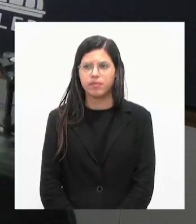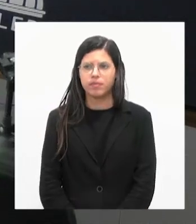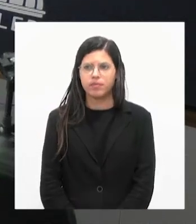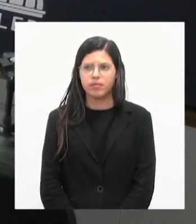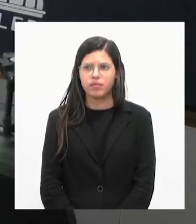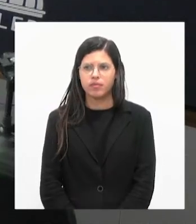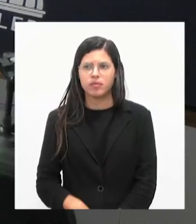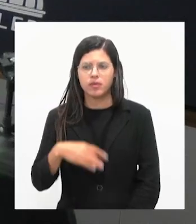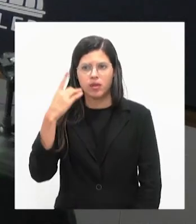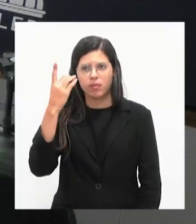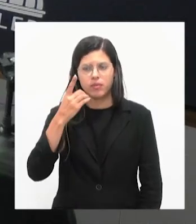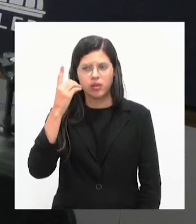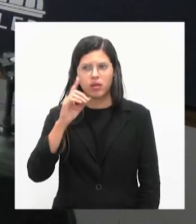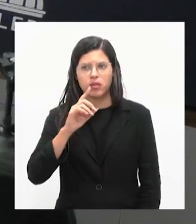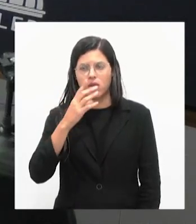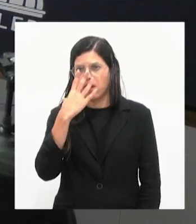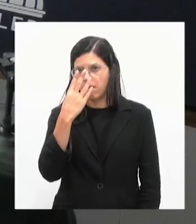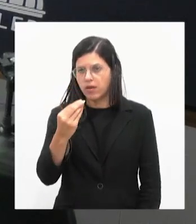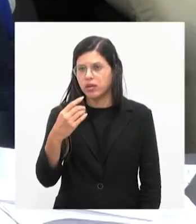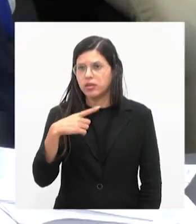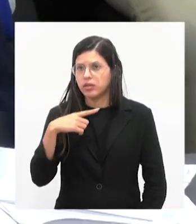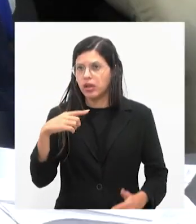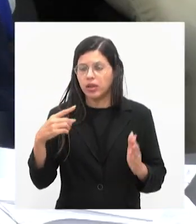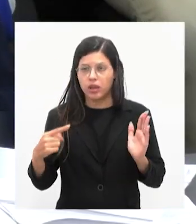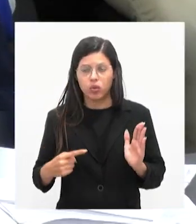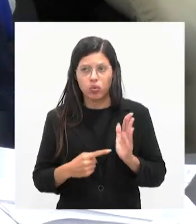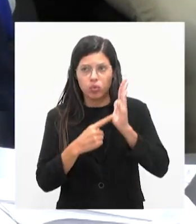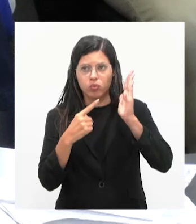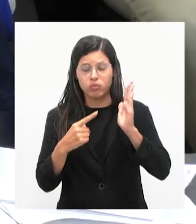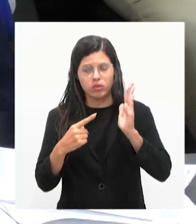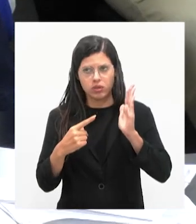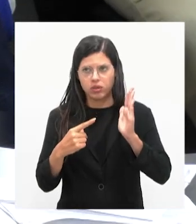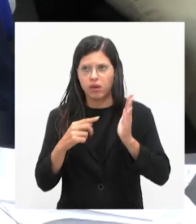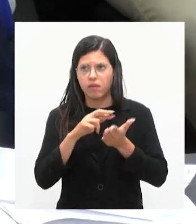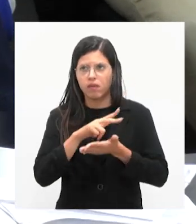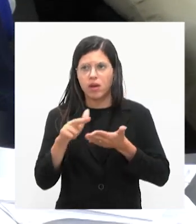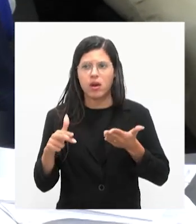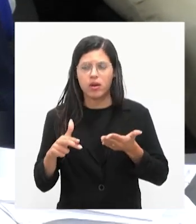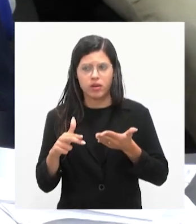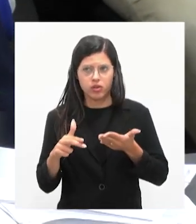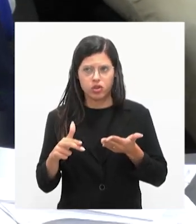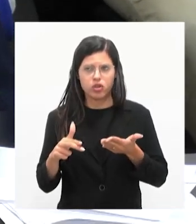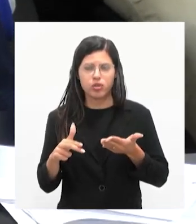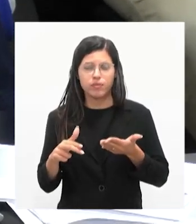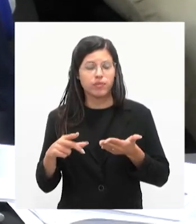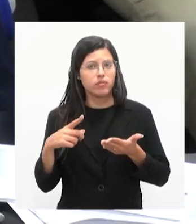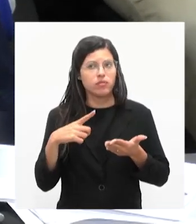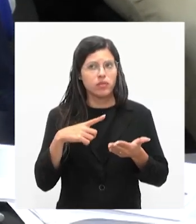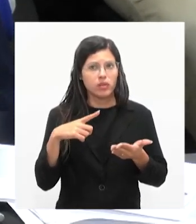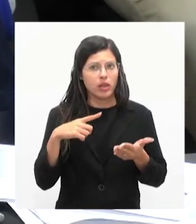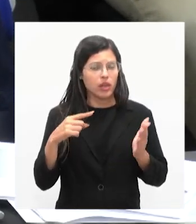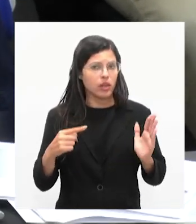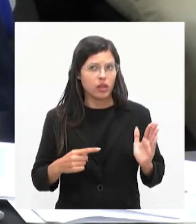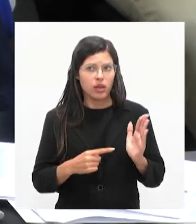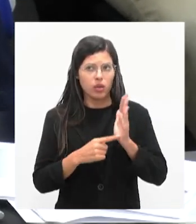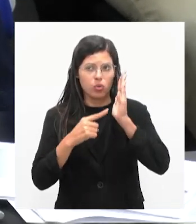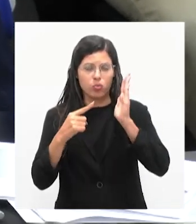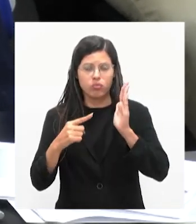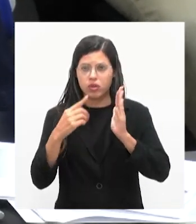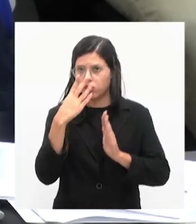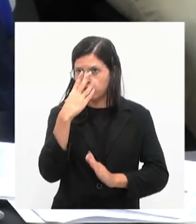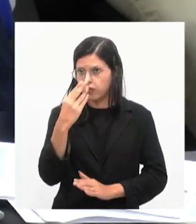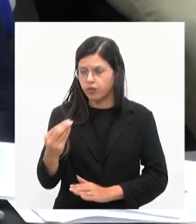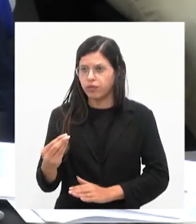Deputado, as vans têm muita denúncia. As vans são origem e destino. Então, tem muita denúncia em cima tanto de van